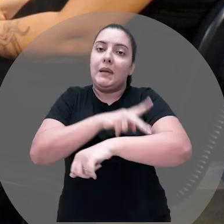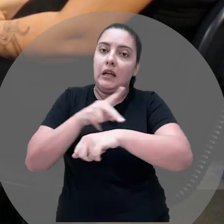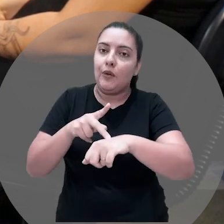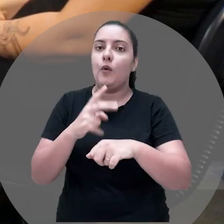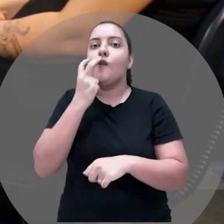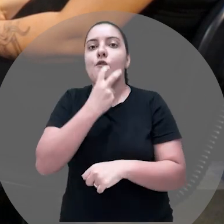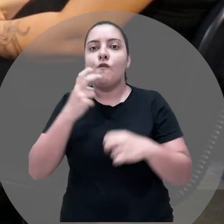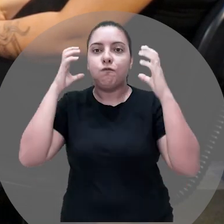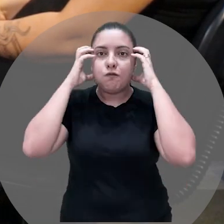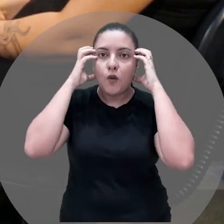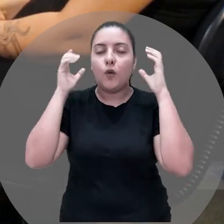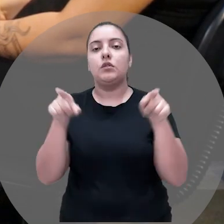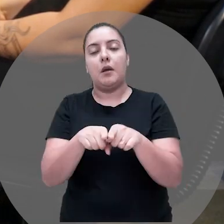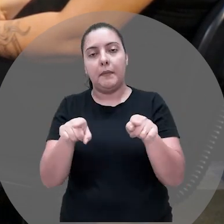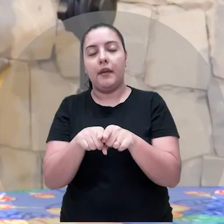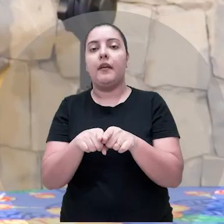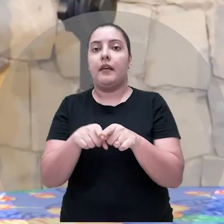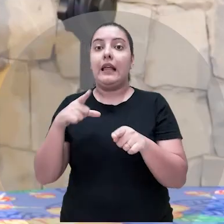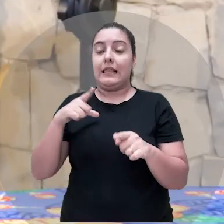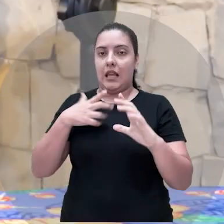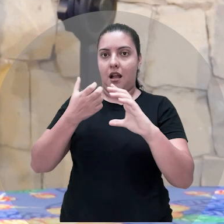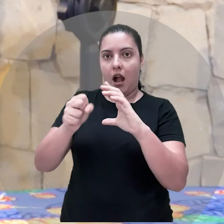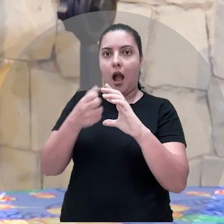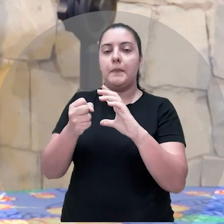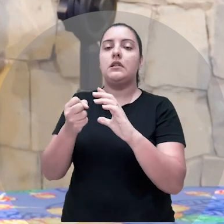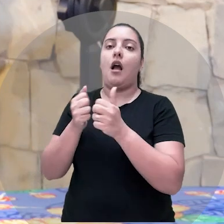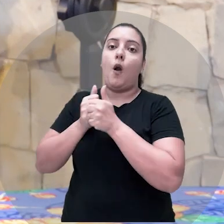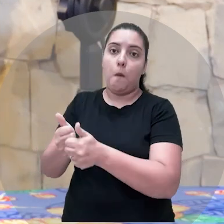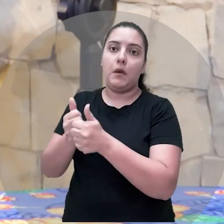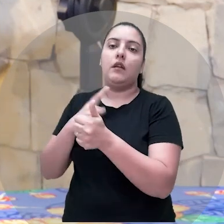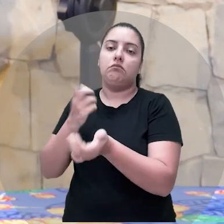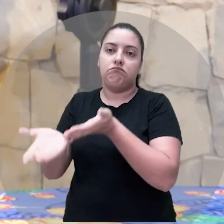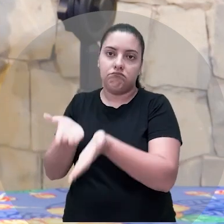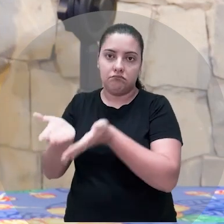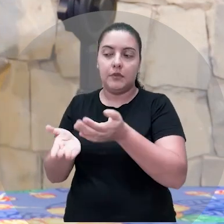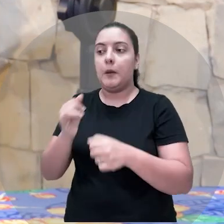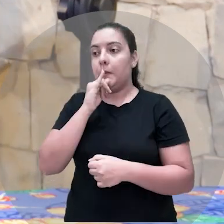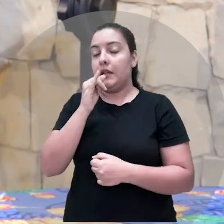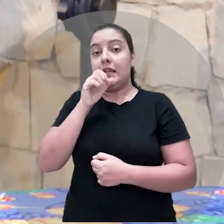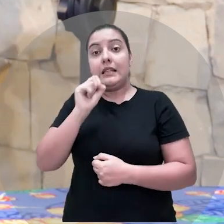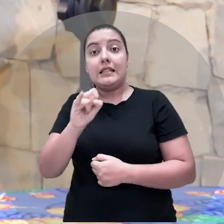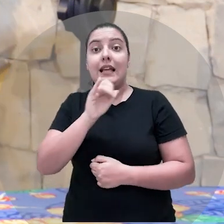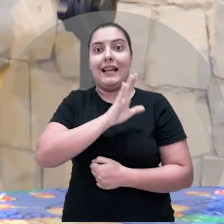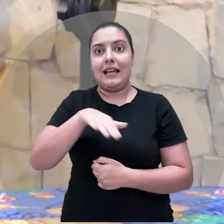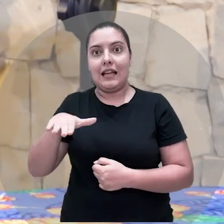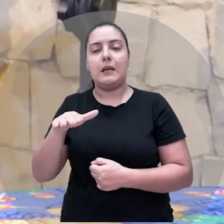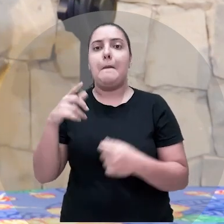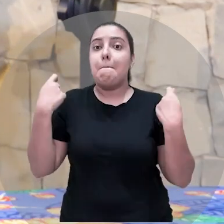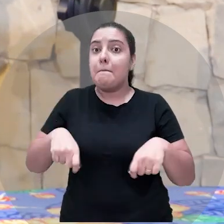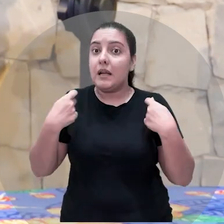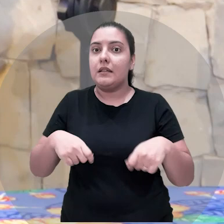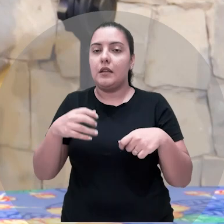psicopedagoga fonoaudiólogo né mas tem tem os cabos que faz acompanhamento geralmente em casos